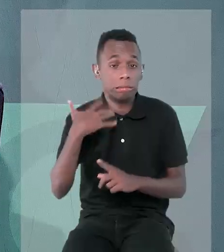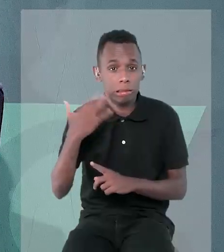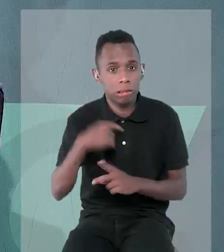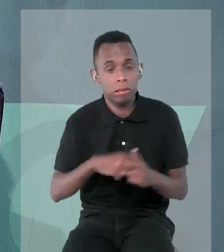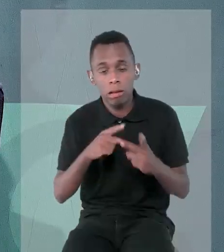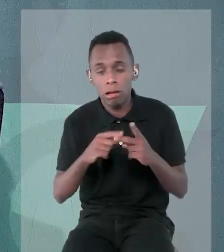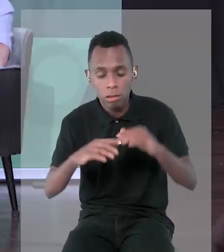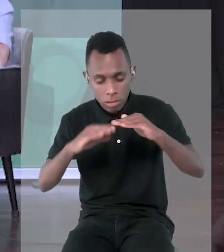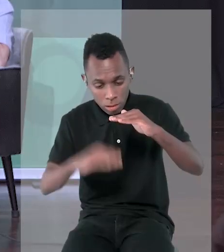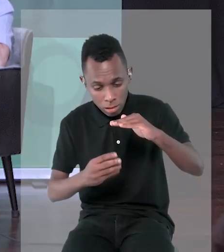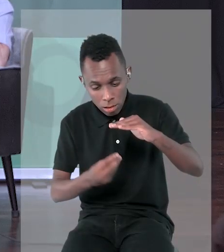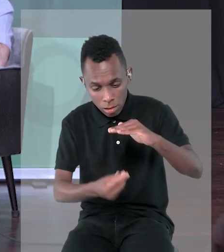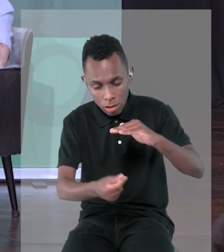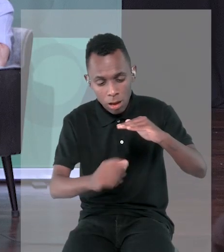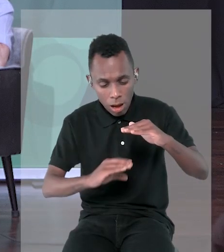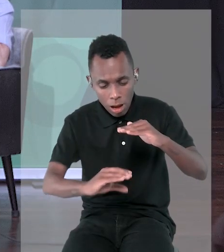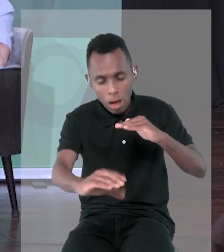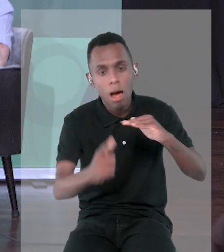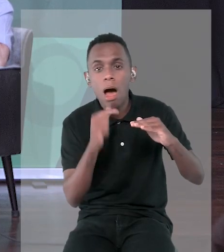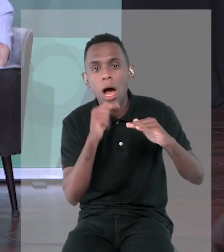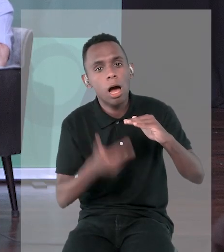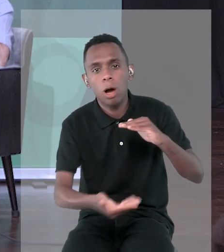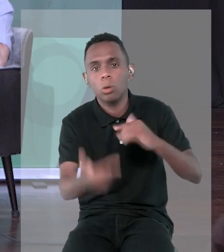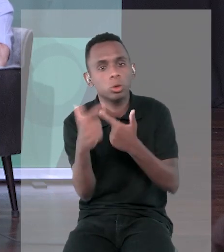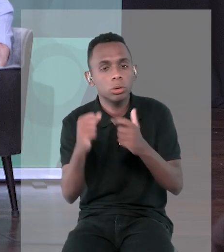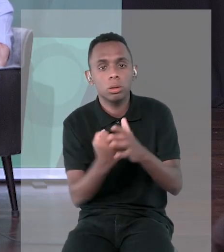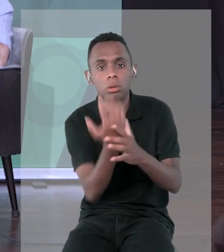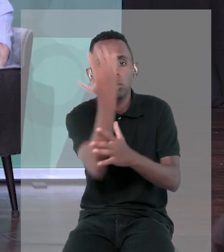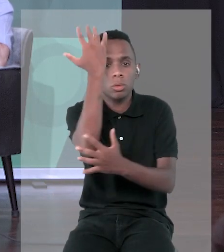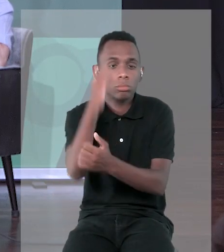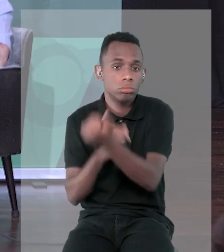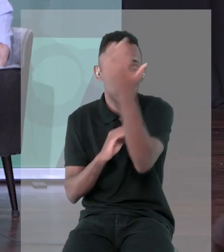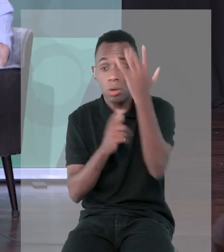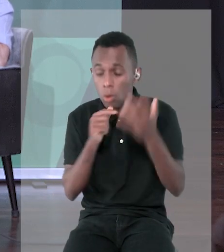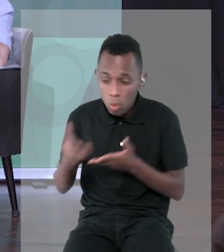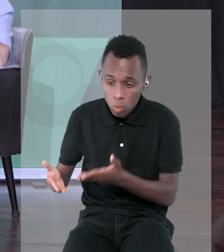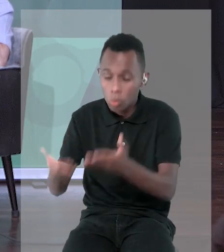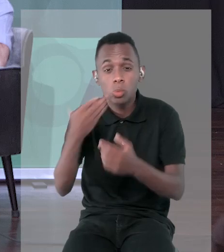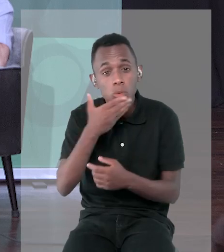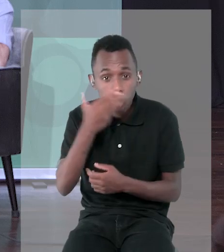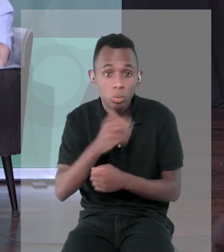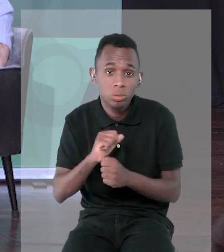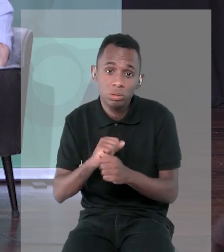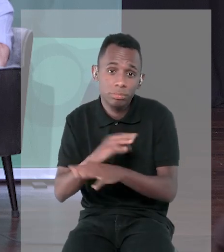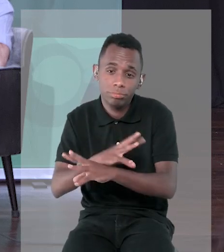água no lençol freático, não tem árvores para fazer evapotranspiração. O Rio Doce está morto. O Rio Doce está morto. Não tem as pequenas partículas